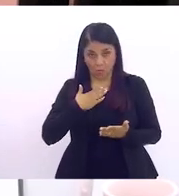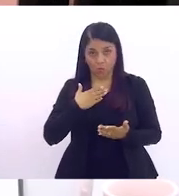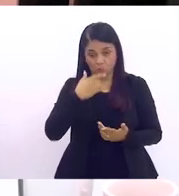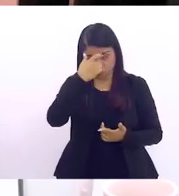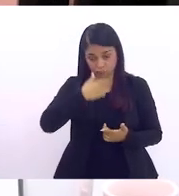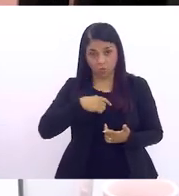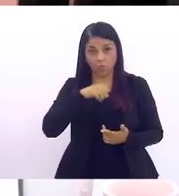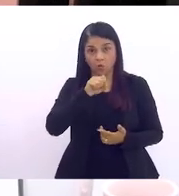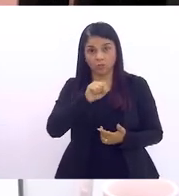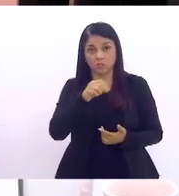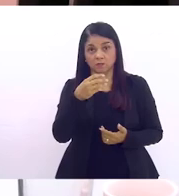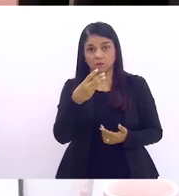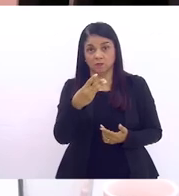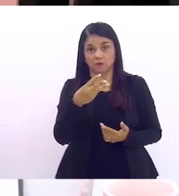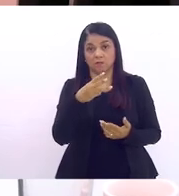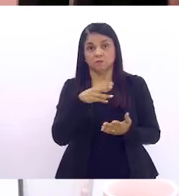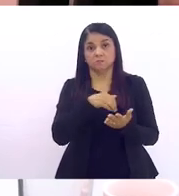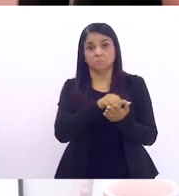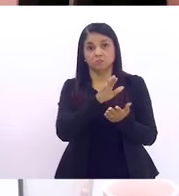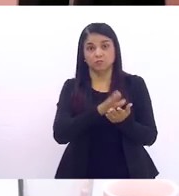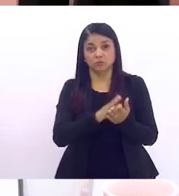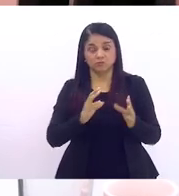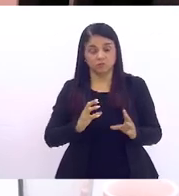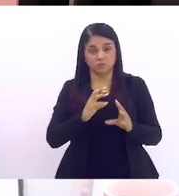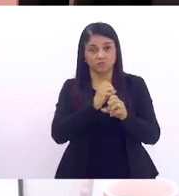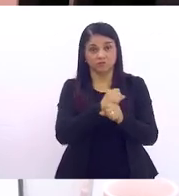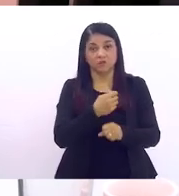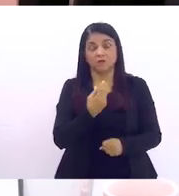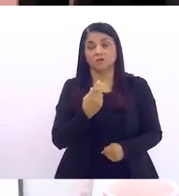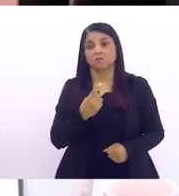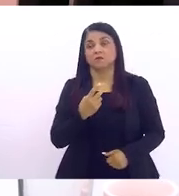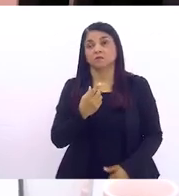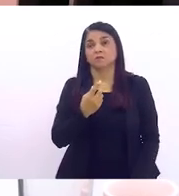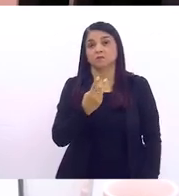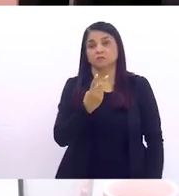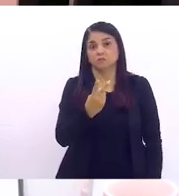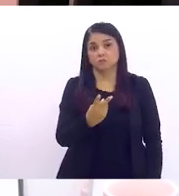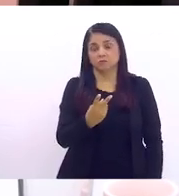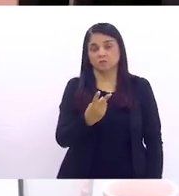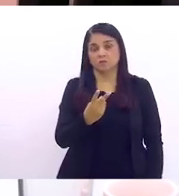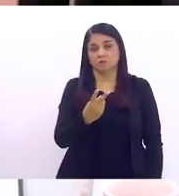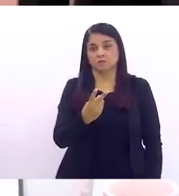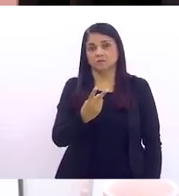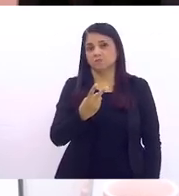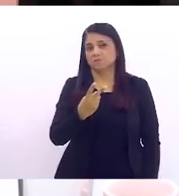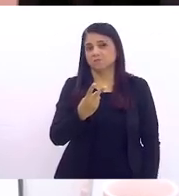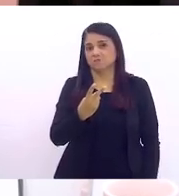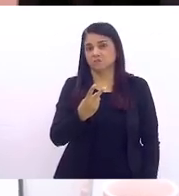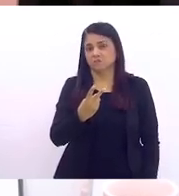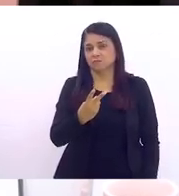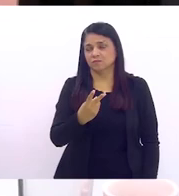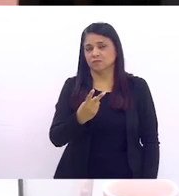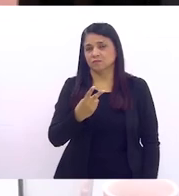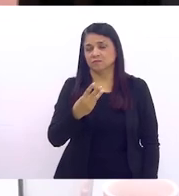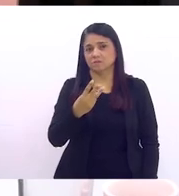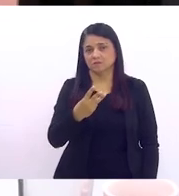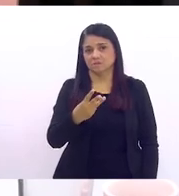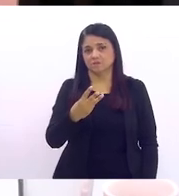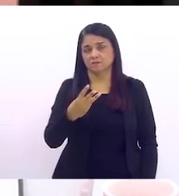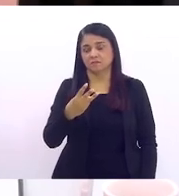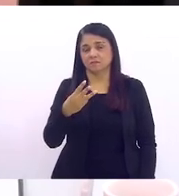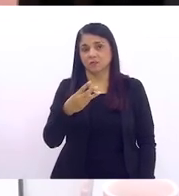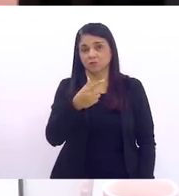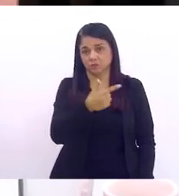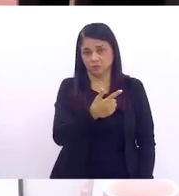multas que totalizam 16.204 e9 eu tenho alguns negócios no rio Então eu tenho que transitar